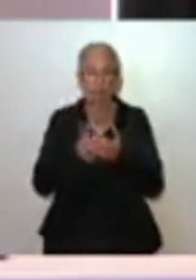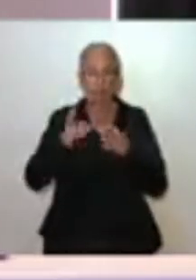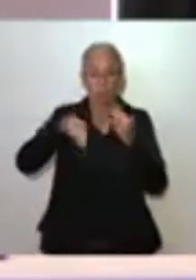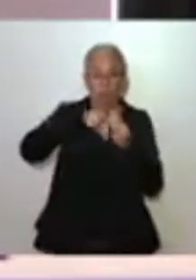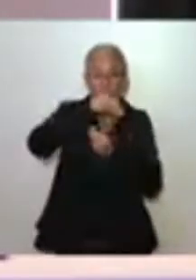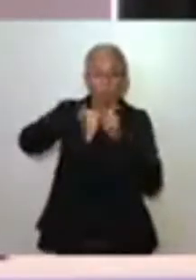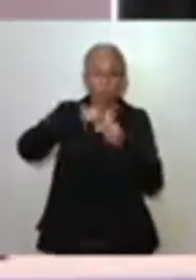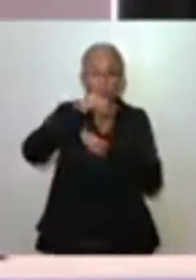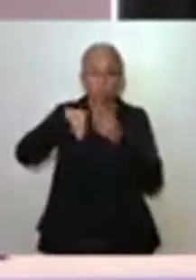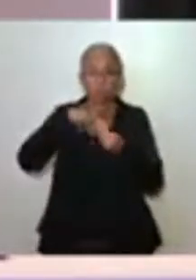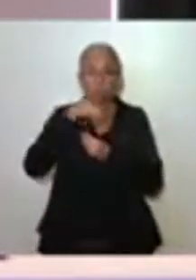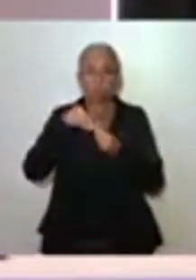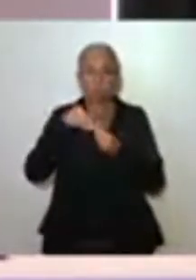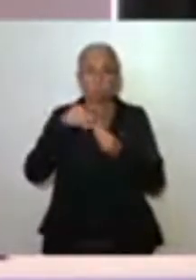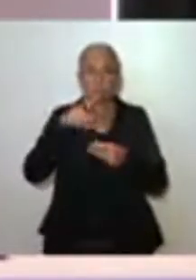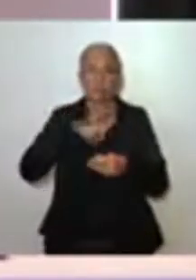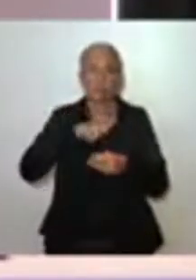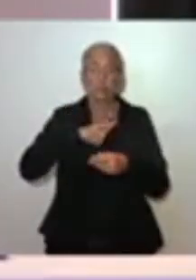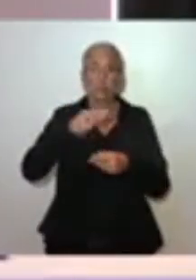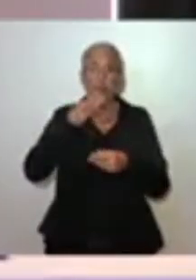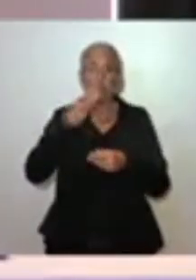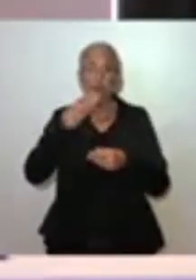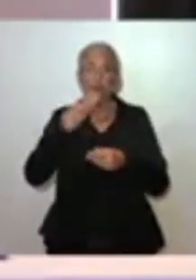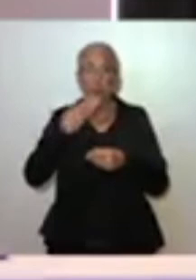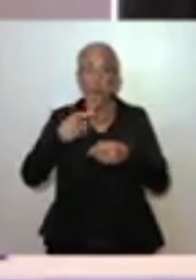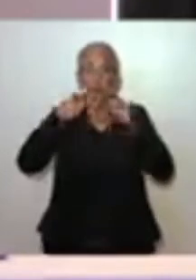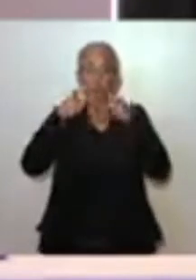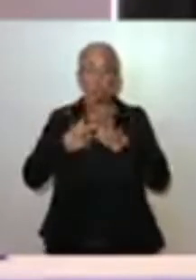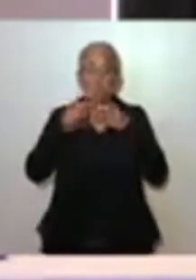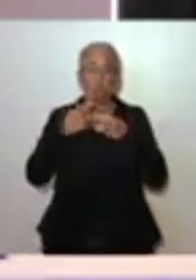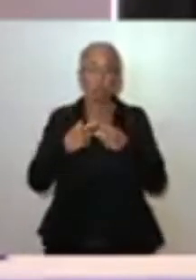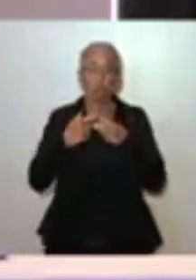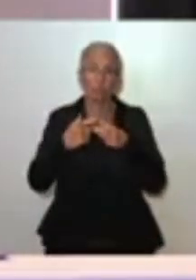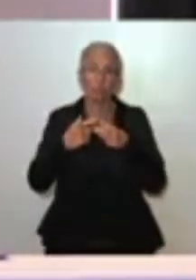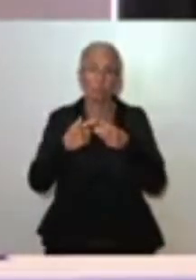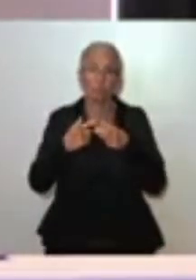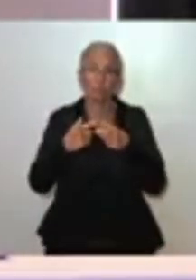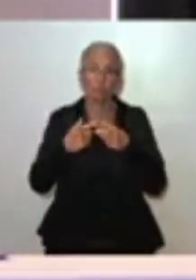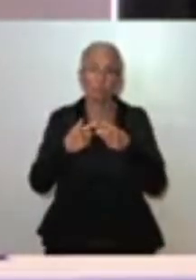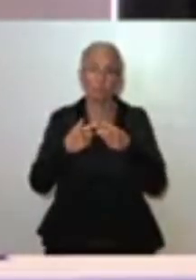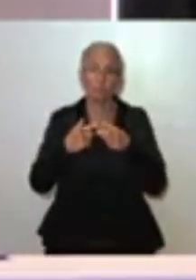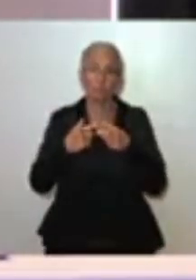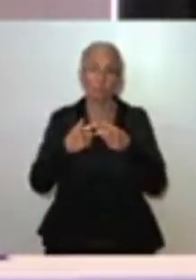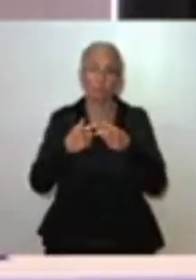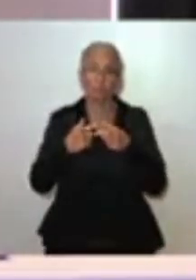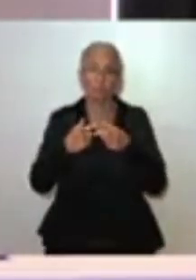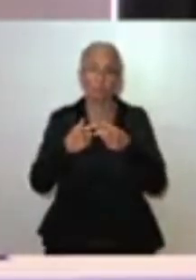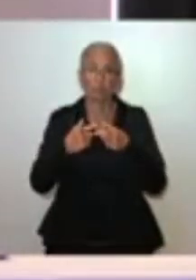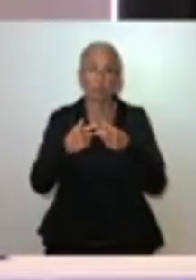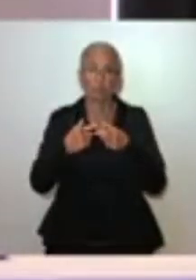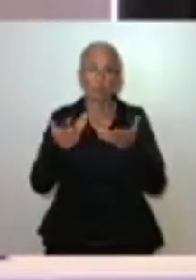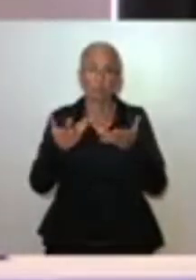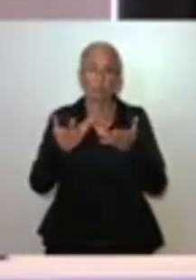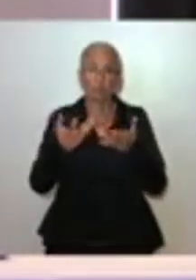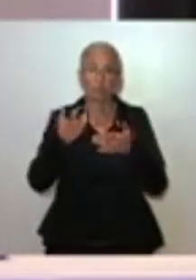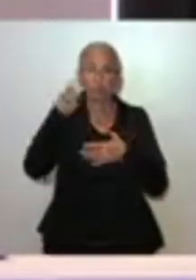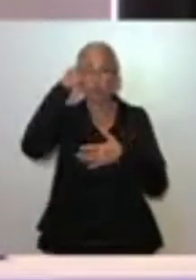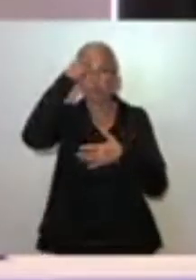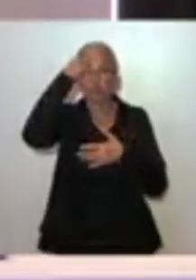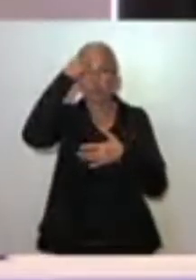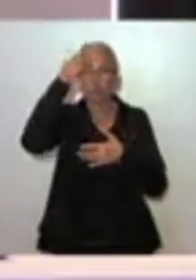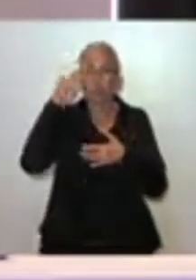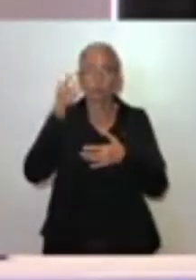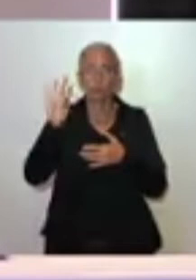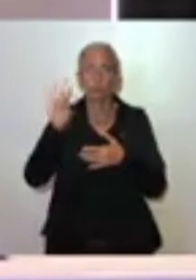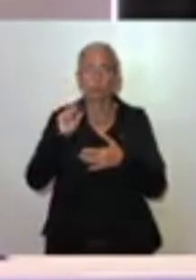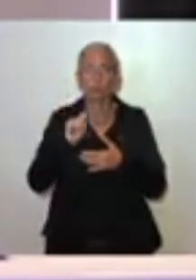você tenha os candidatos do distrito E qual é o quociente eleitoral aqui para Federal